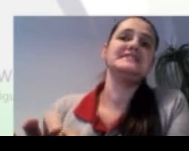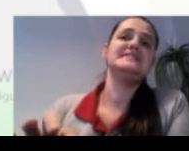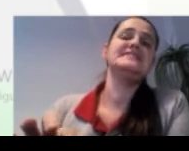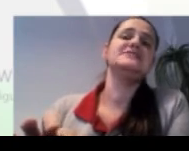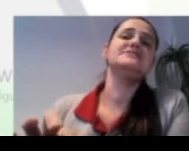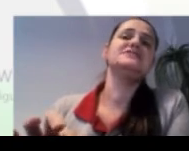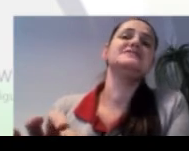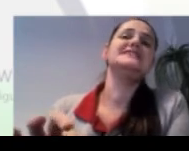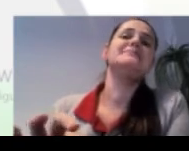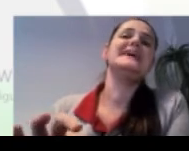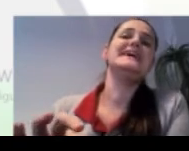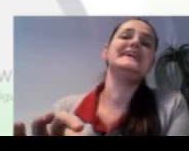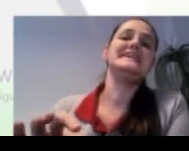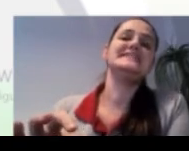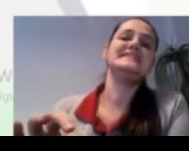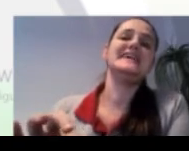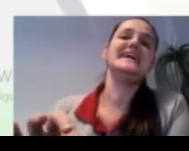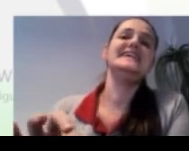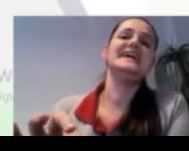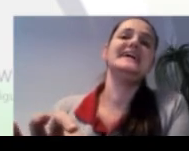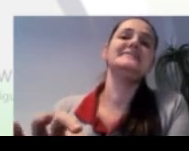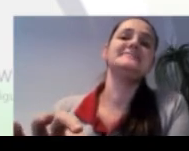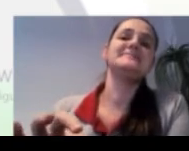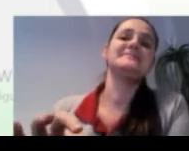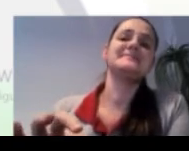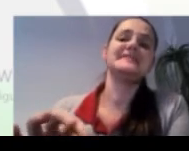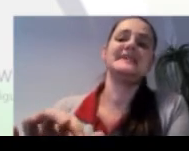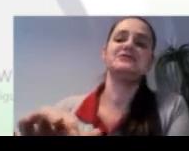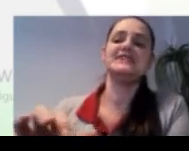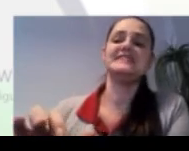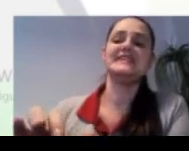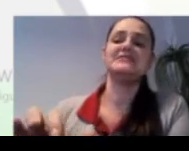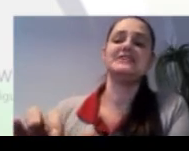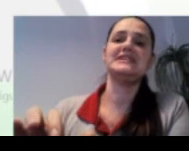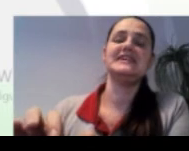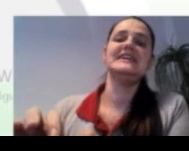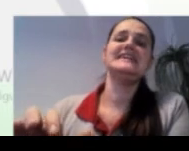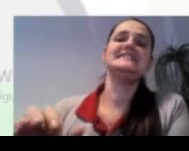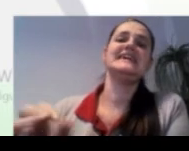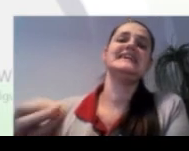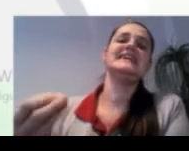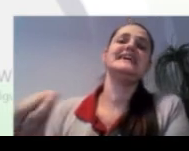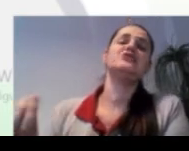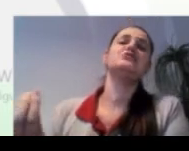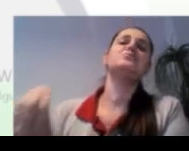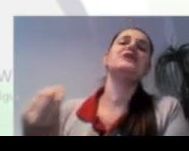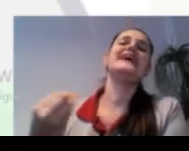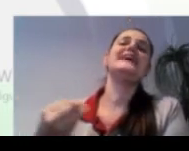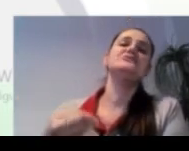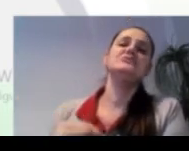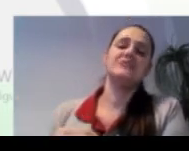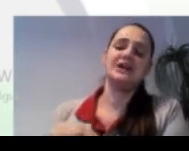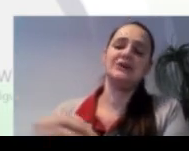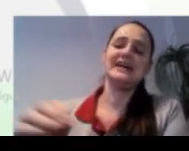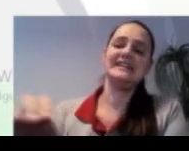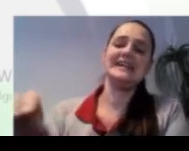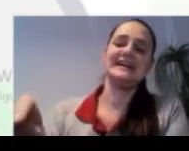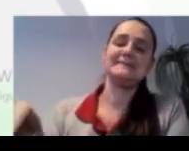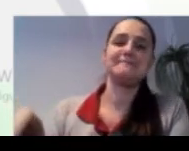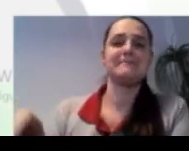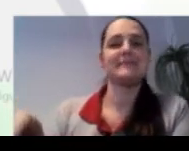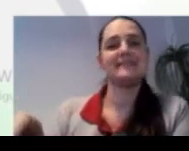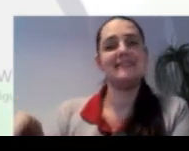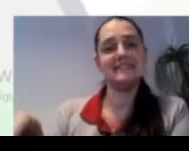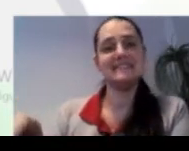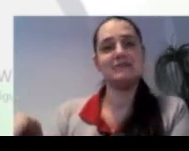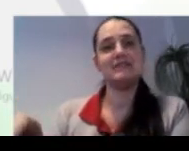vírus entre. Então, o vírus libera esse RNA dentro da célula, esse RNA incorporado ao